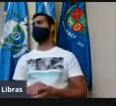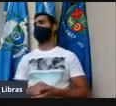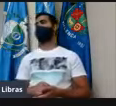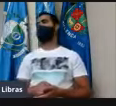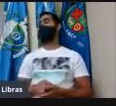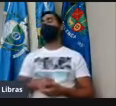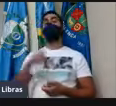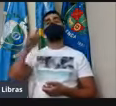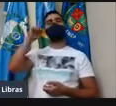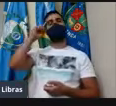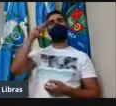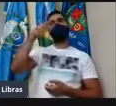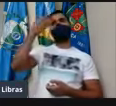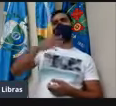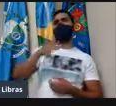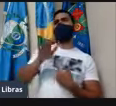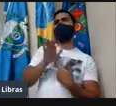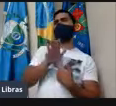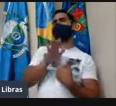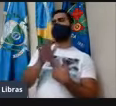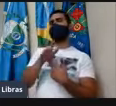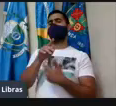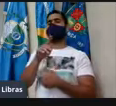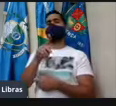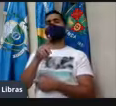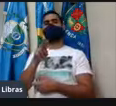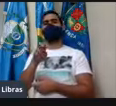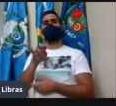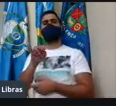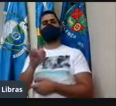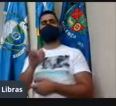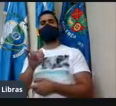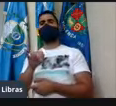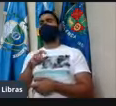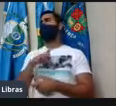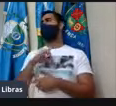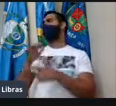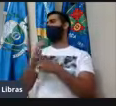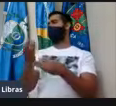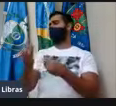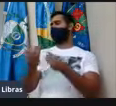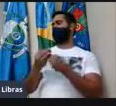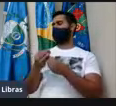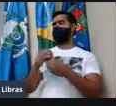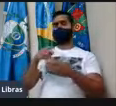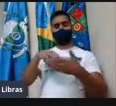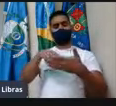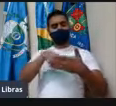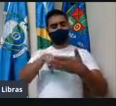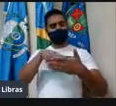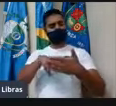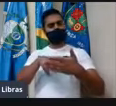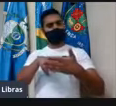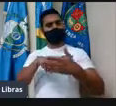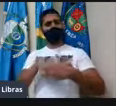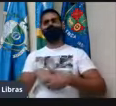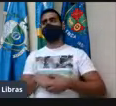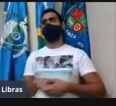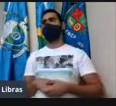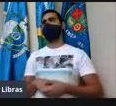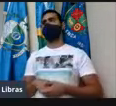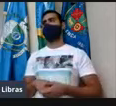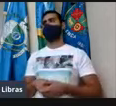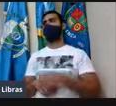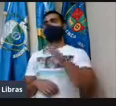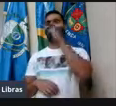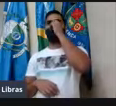da avaliação, né, do indicador da situação previdenciária. Até você deu uma folha aqui, a gente vê que